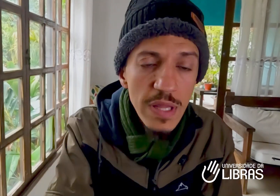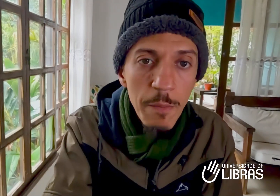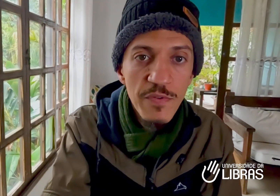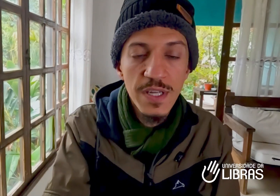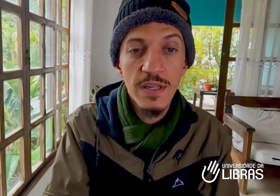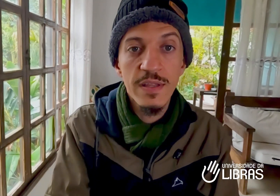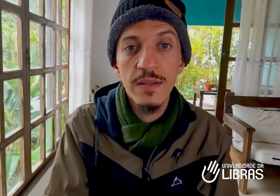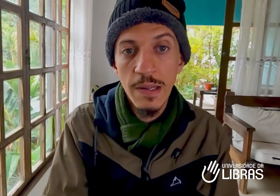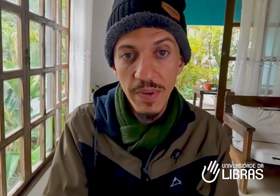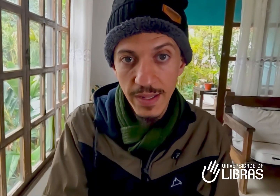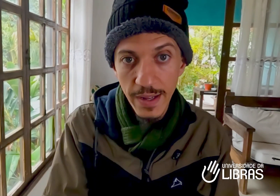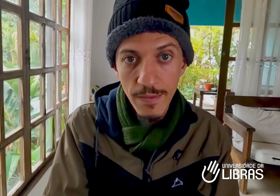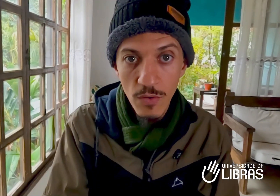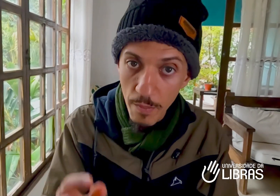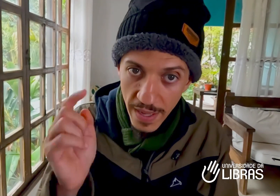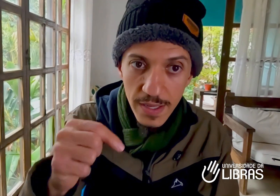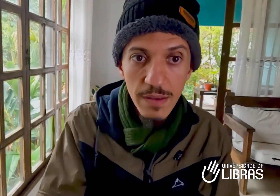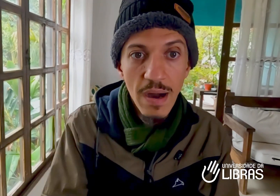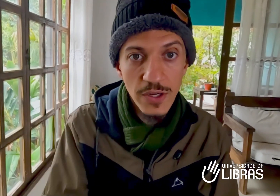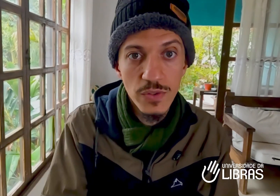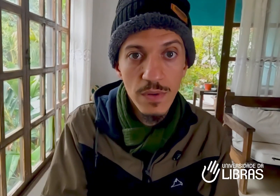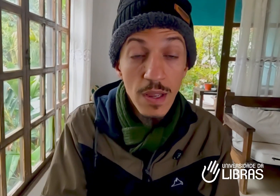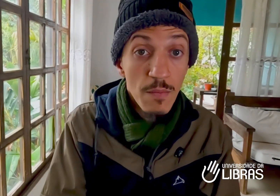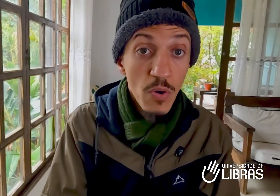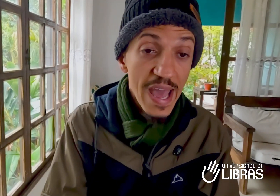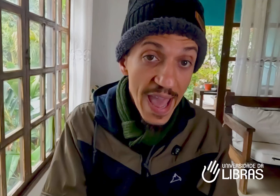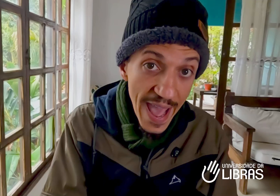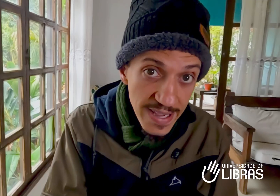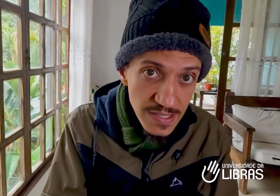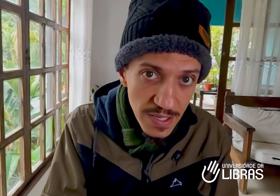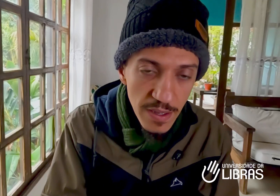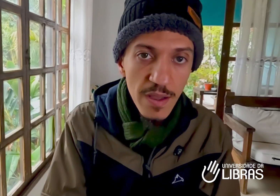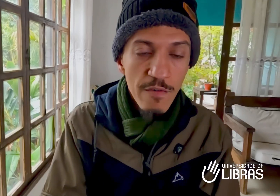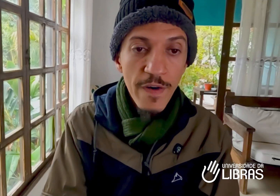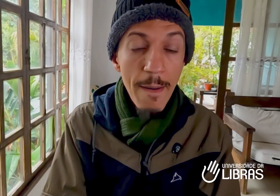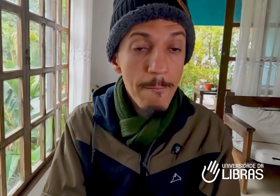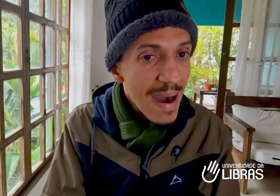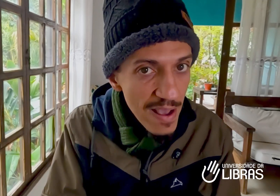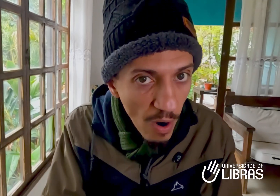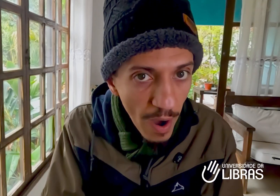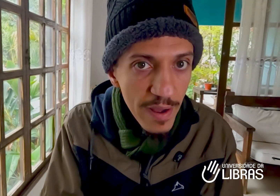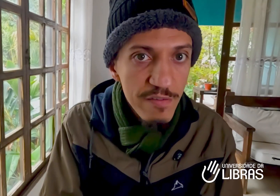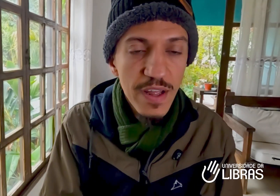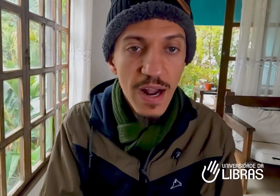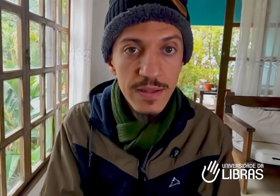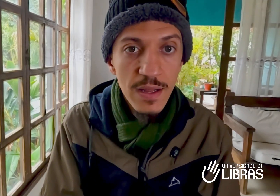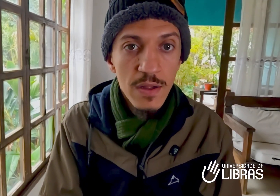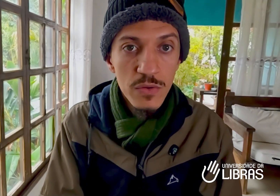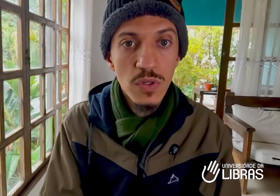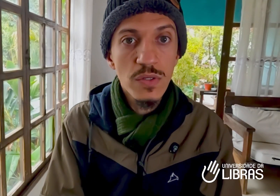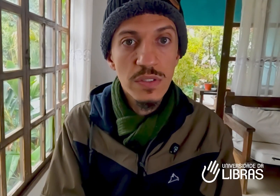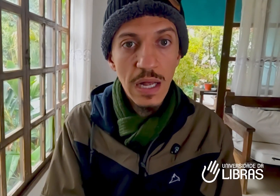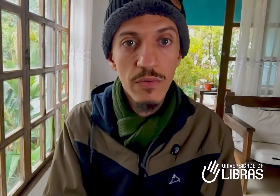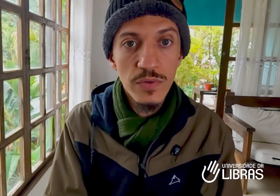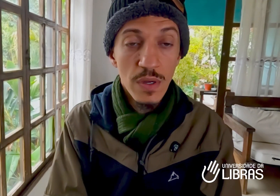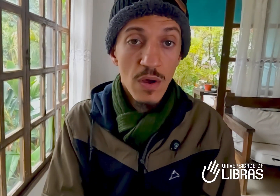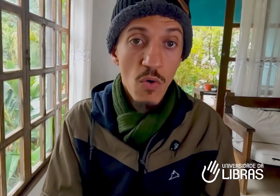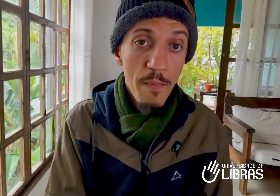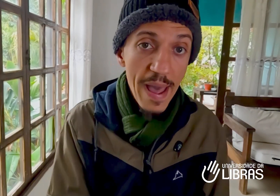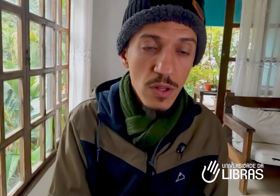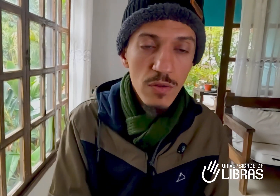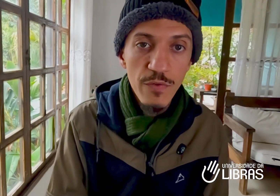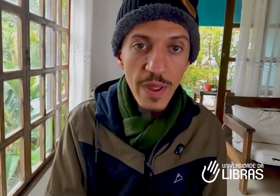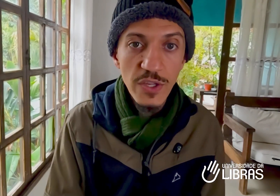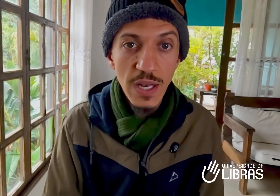Quanto tempo você está tentando aprender? Comenta aqui embaixo. Porque essa foi a maior virada dos nossos alunos.